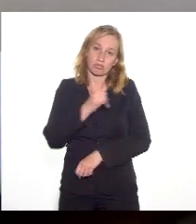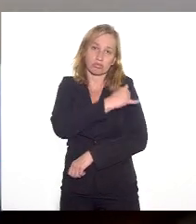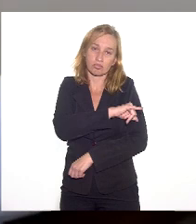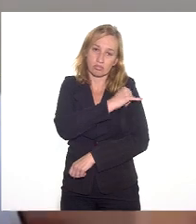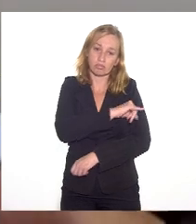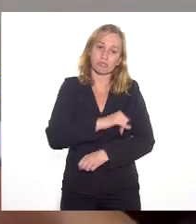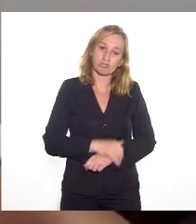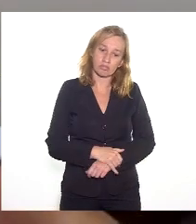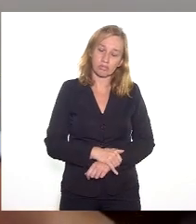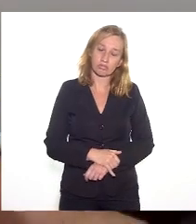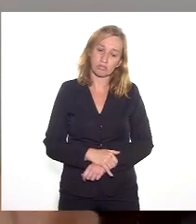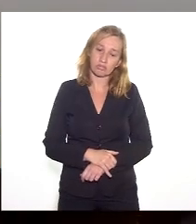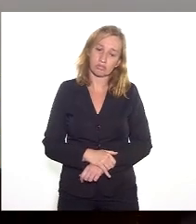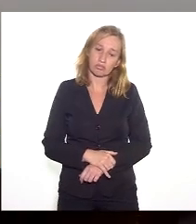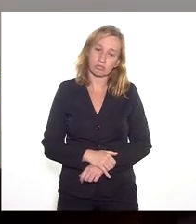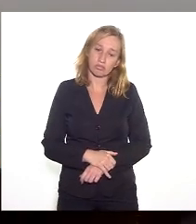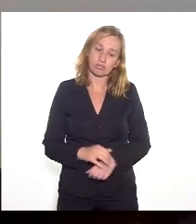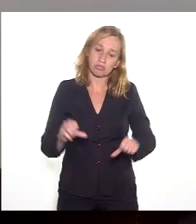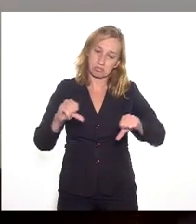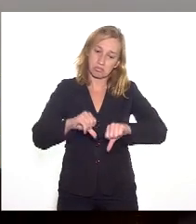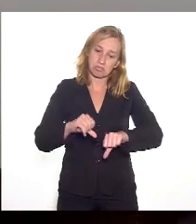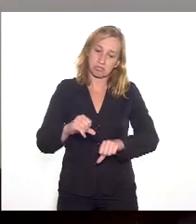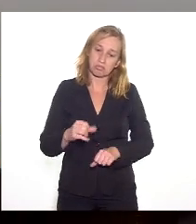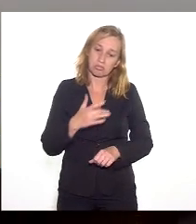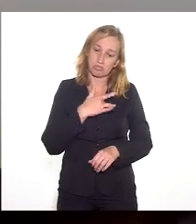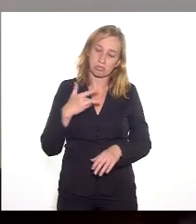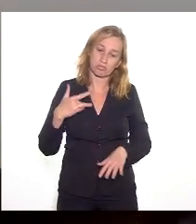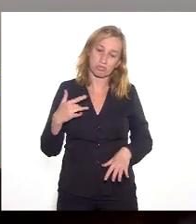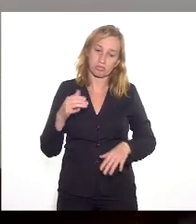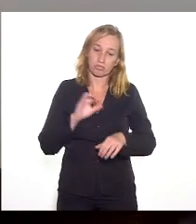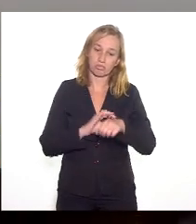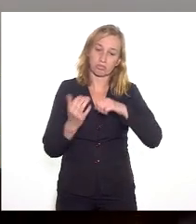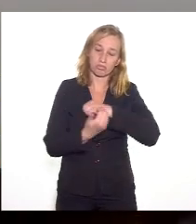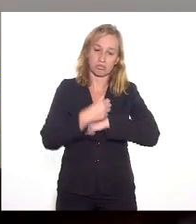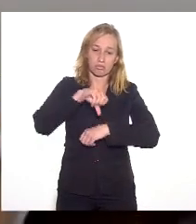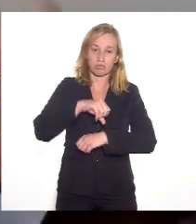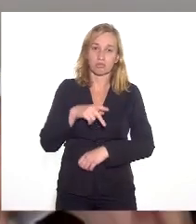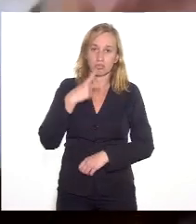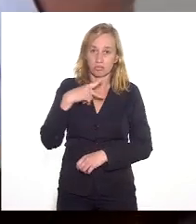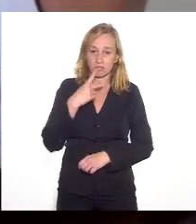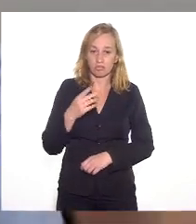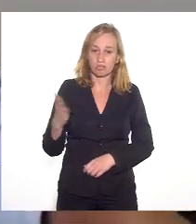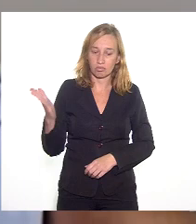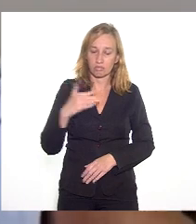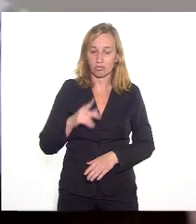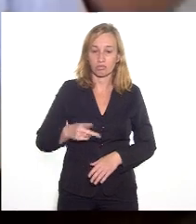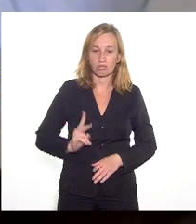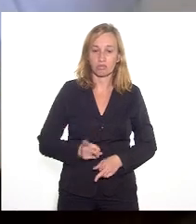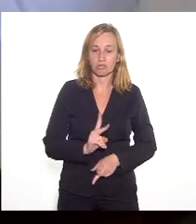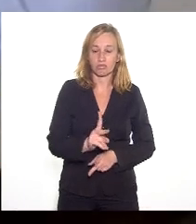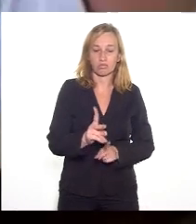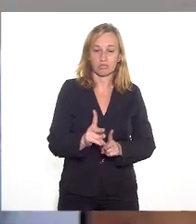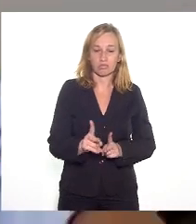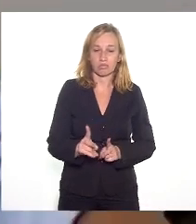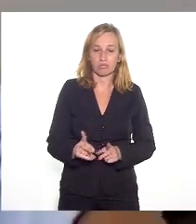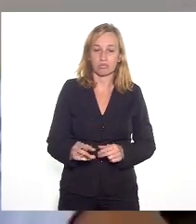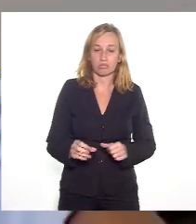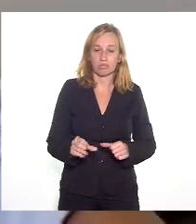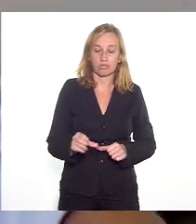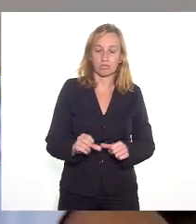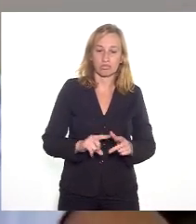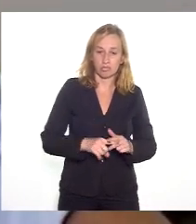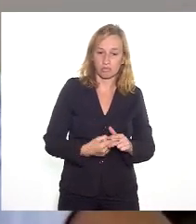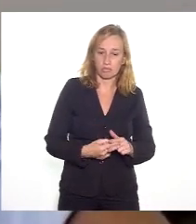mega tragédia sanitária e humanitária, que é a tragédia da Covid-19. Então, faço aqui essa manifestação e vamos avançar para tentar reverter a